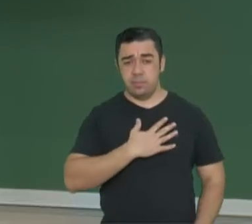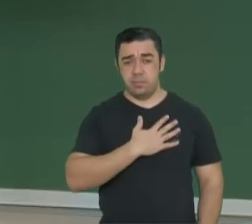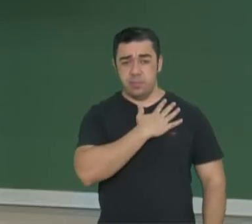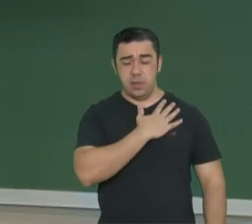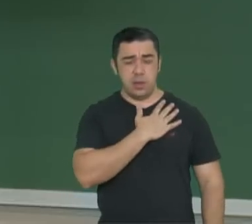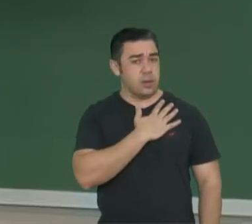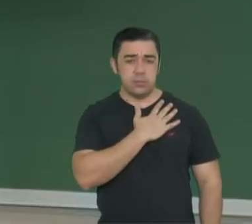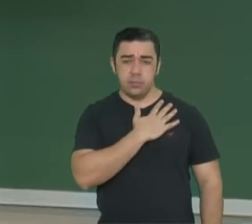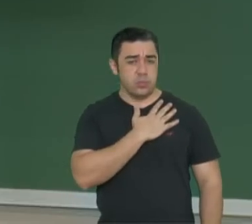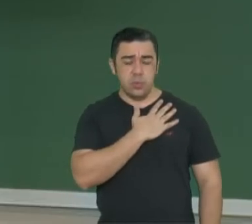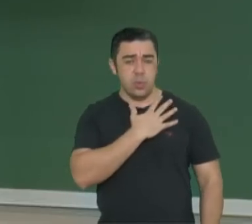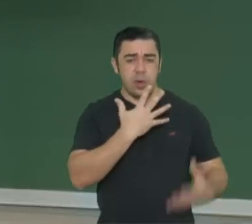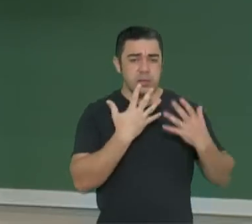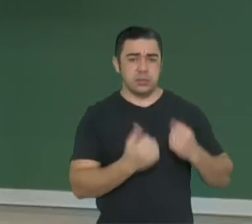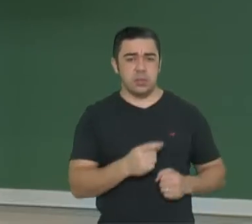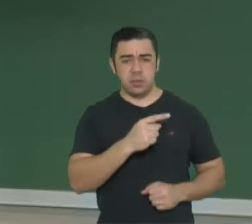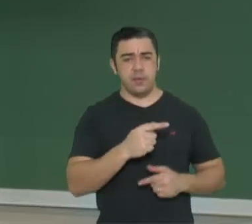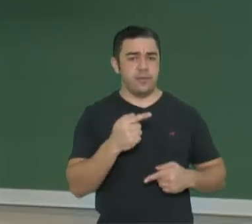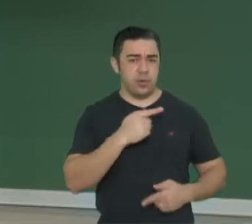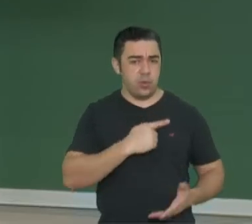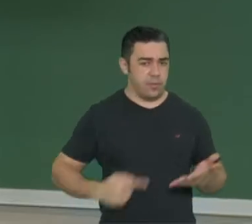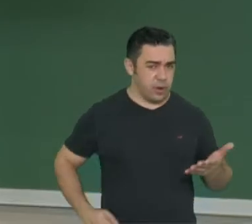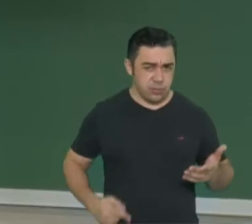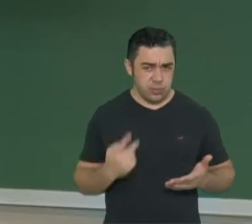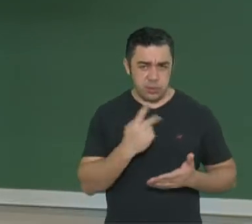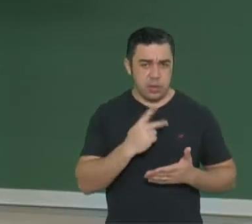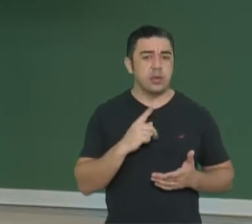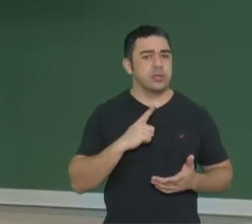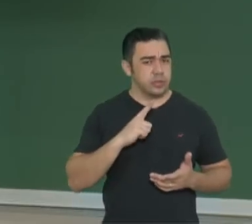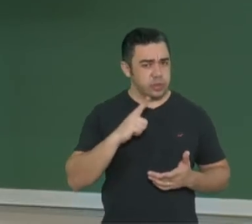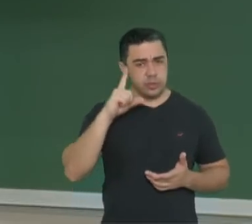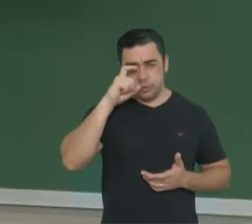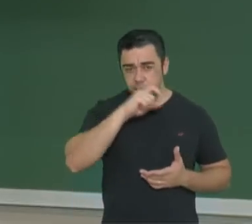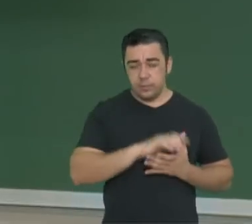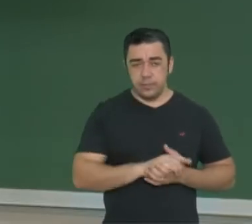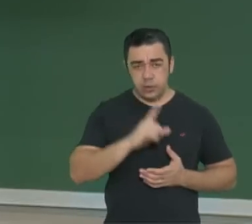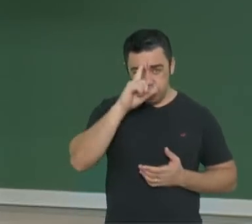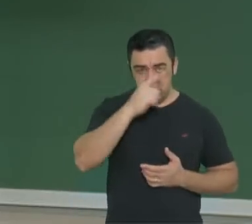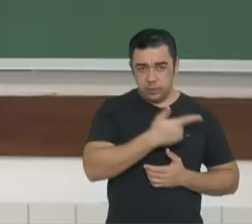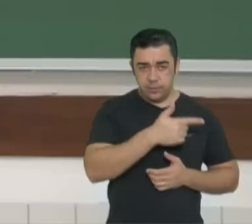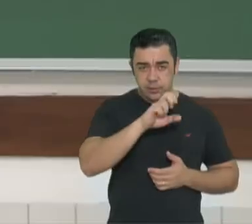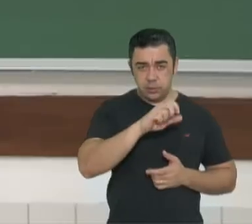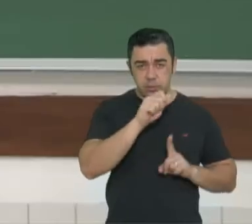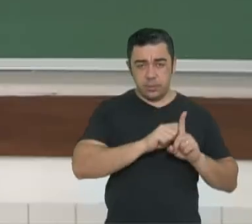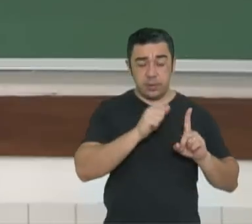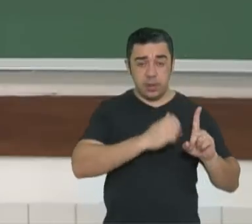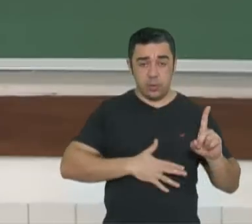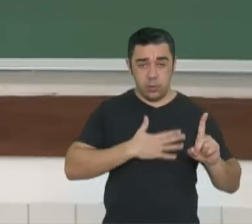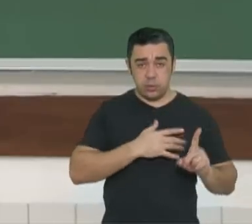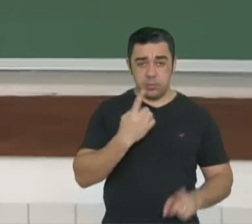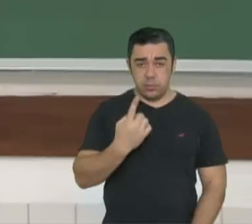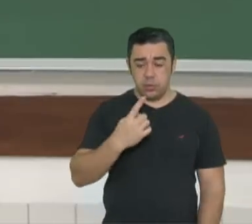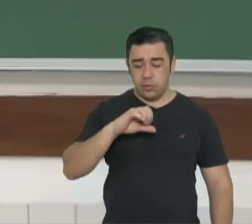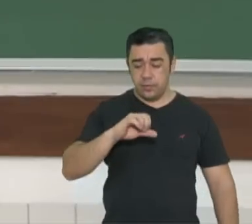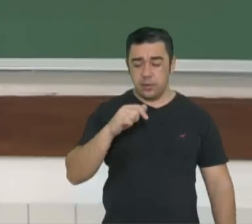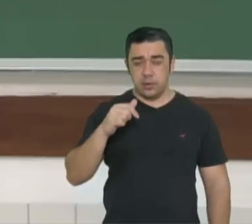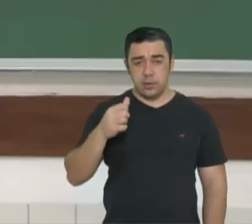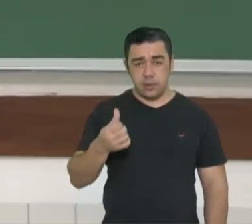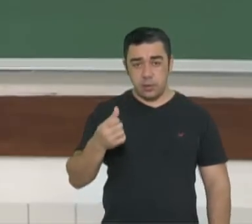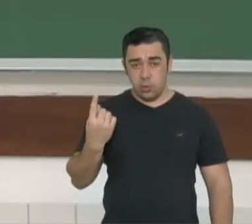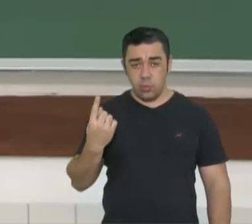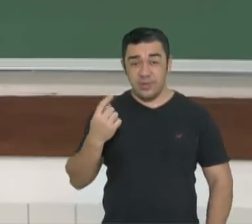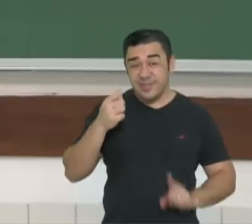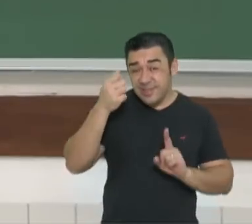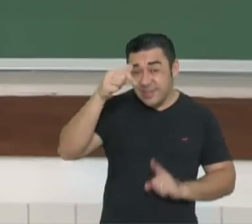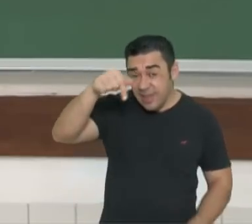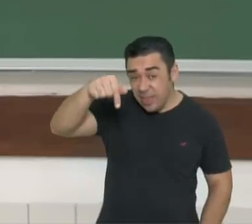contra seu governo. Então ele tinha uma situação política muito difícil. E no dia 25 de agosto de 61, 7 meses depois da